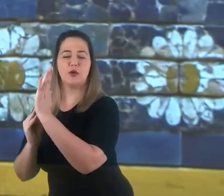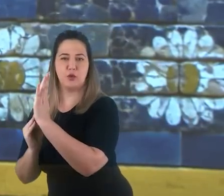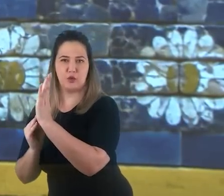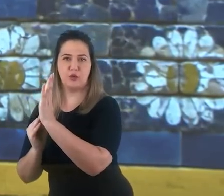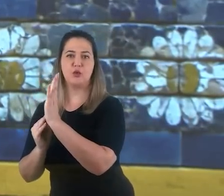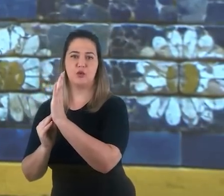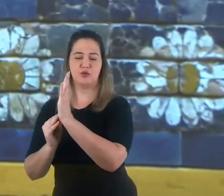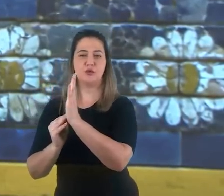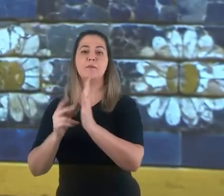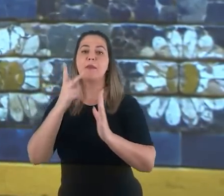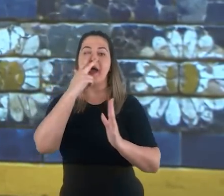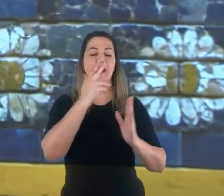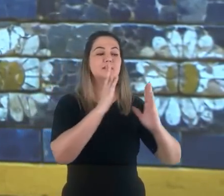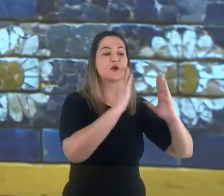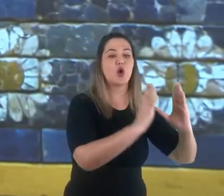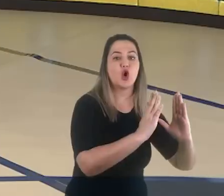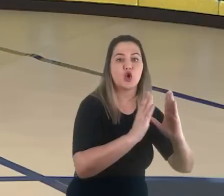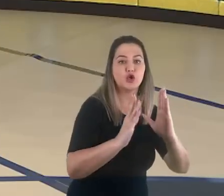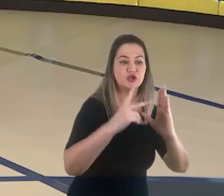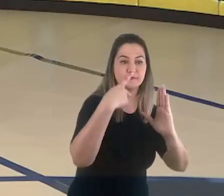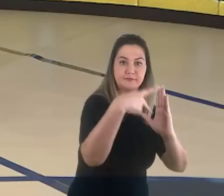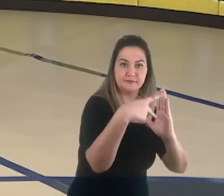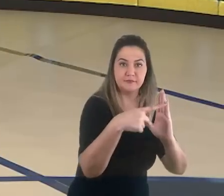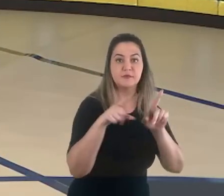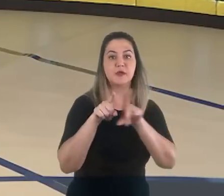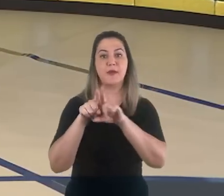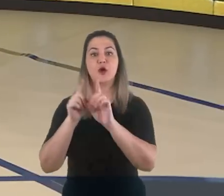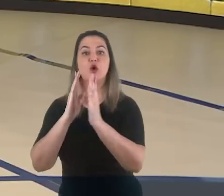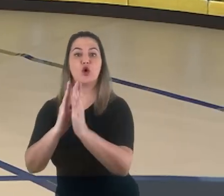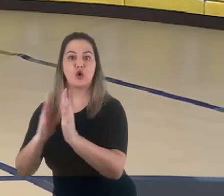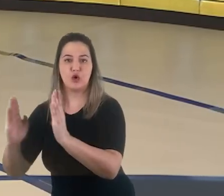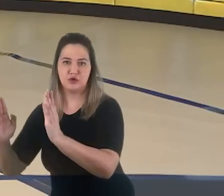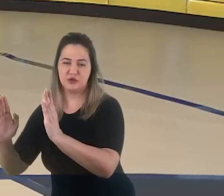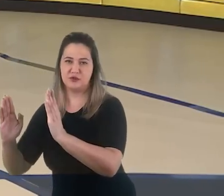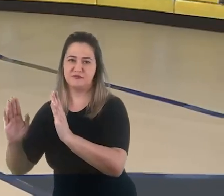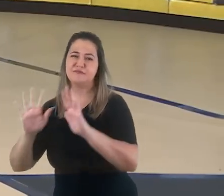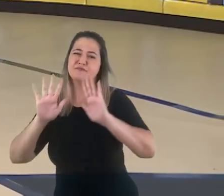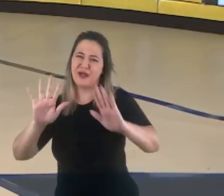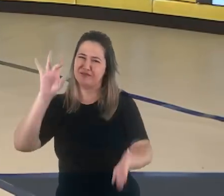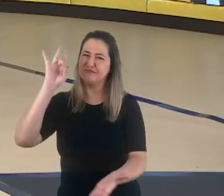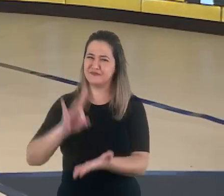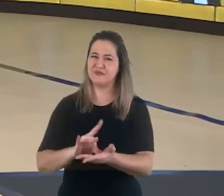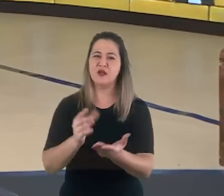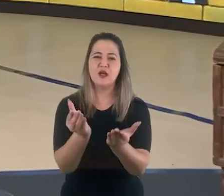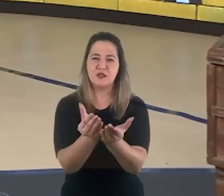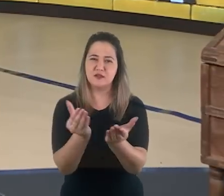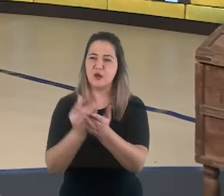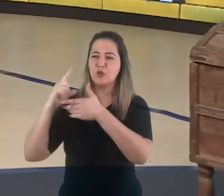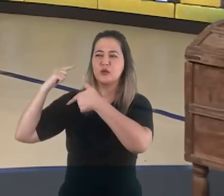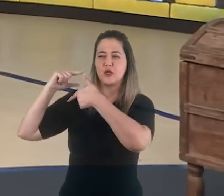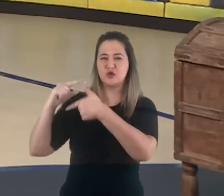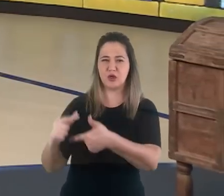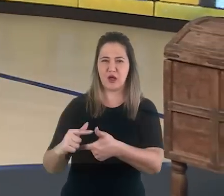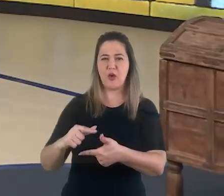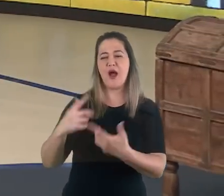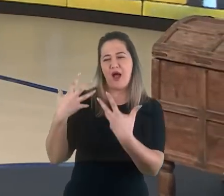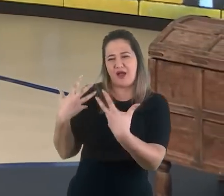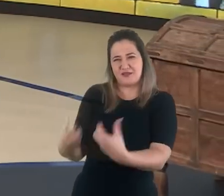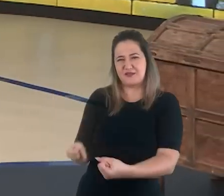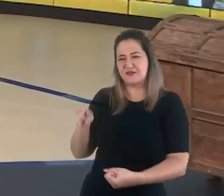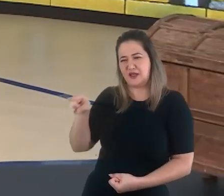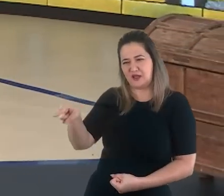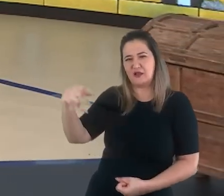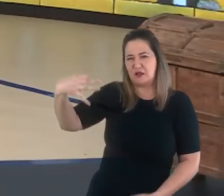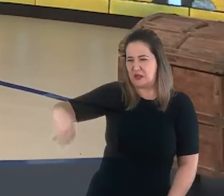a cronologia dos fatos. Agora, é claro que nenhum cristão conservador aceitará a historicidade ou o